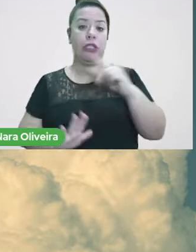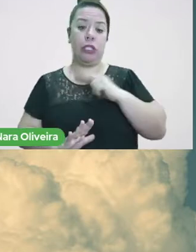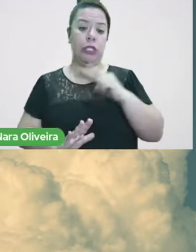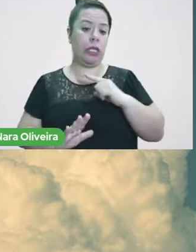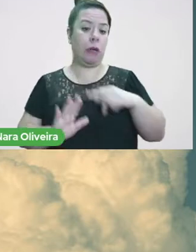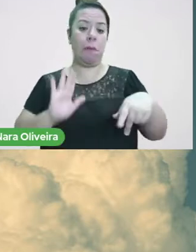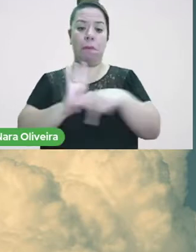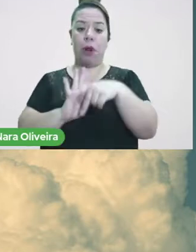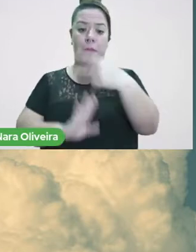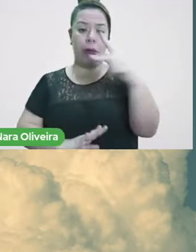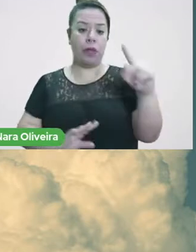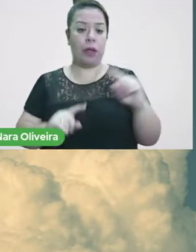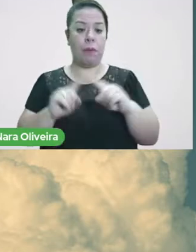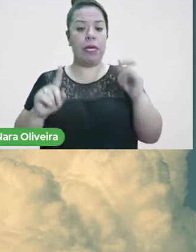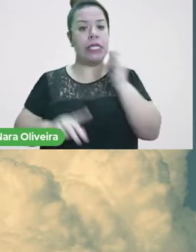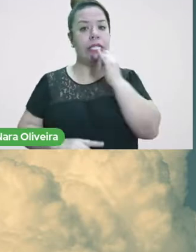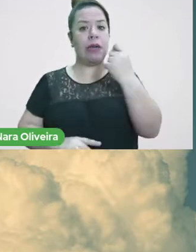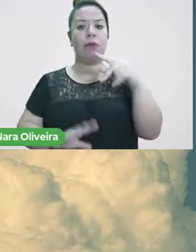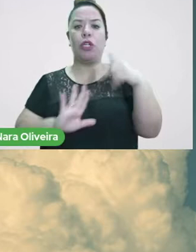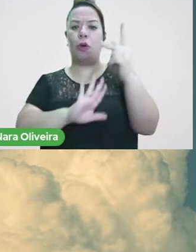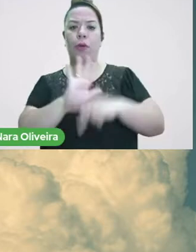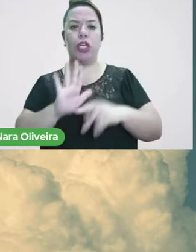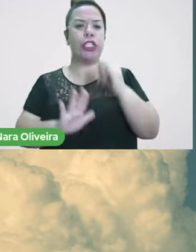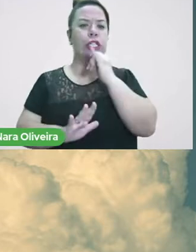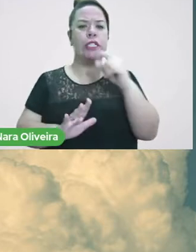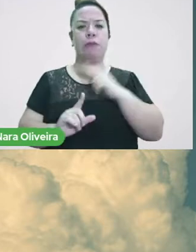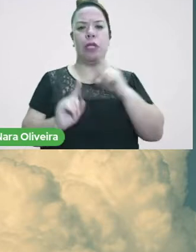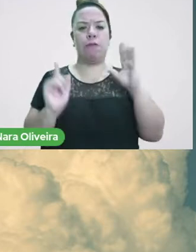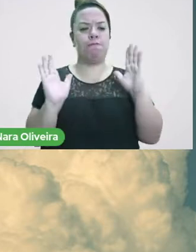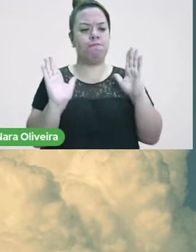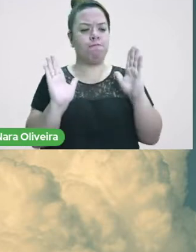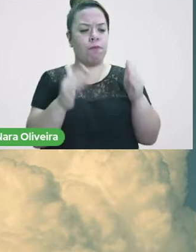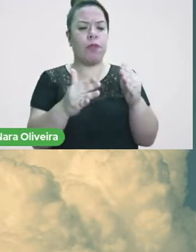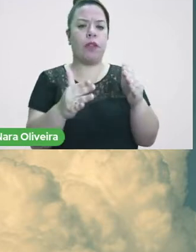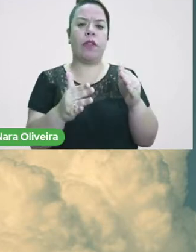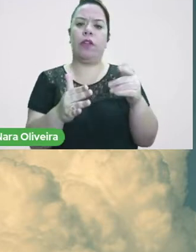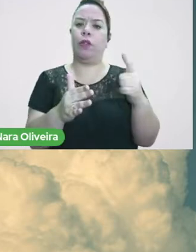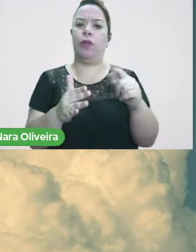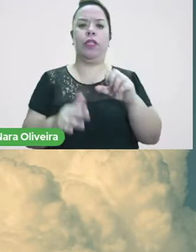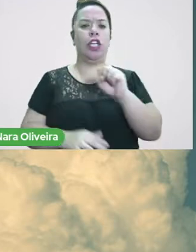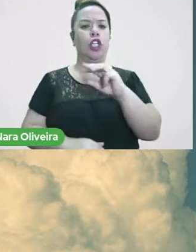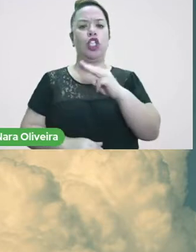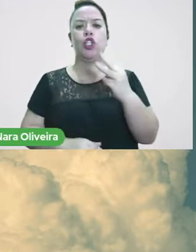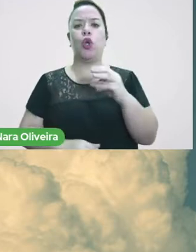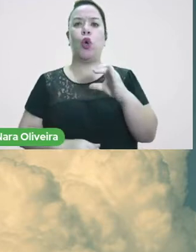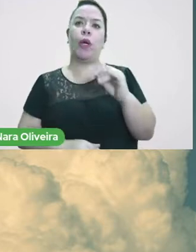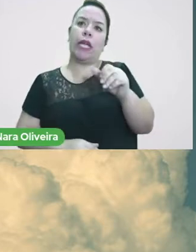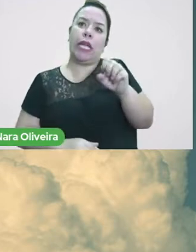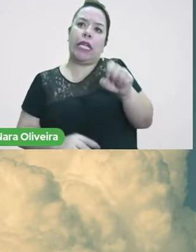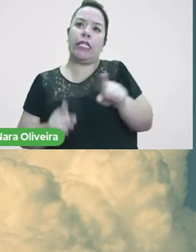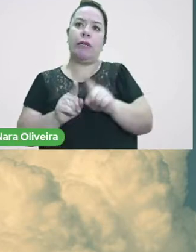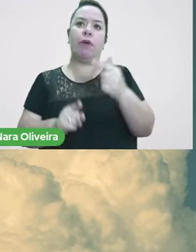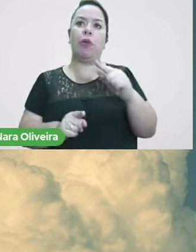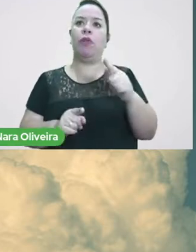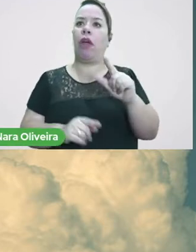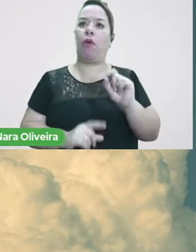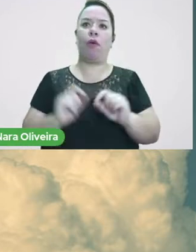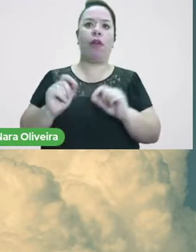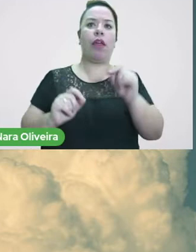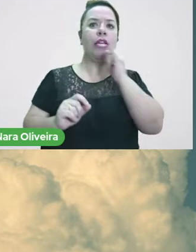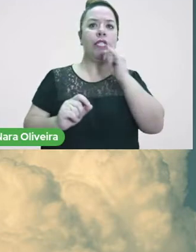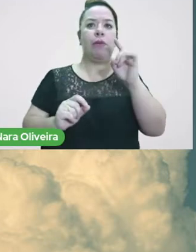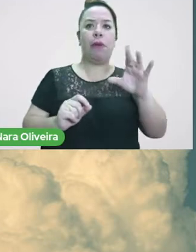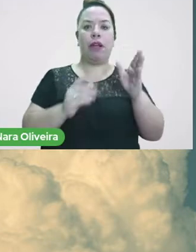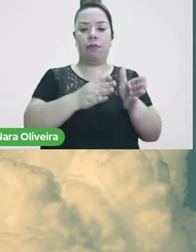seu projeto é muito continuous deploy, ele não vai ter showcase, ele vai, para cada commit, já vai direto